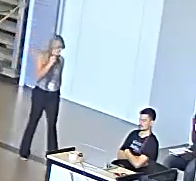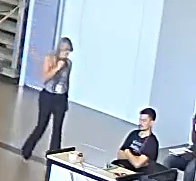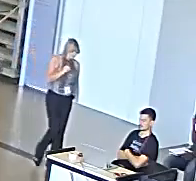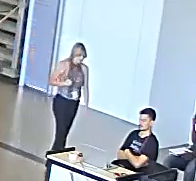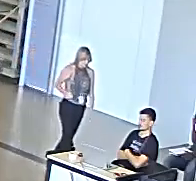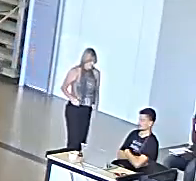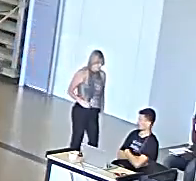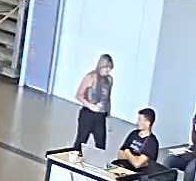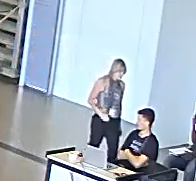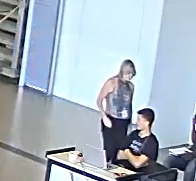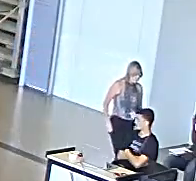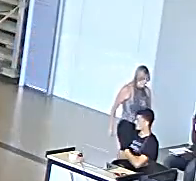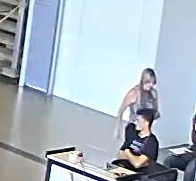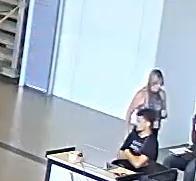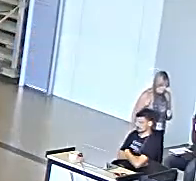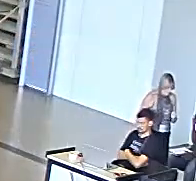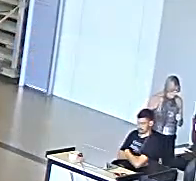país de